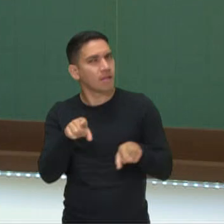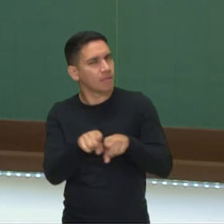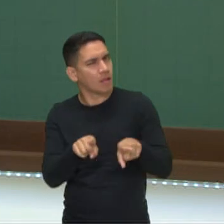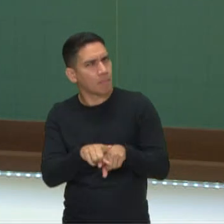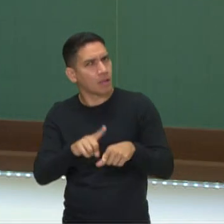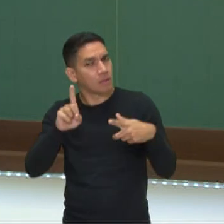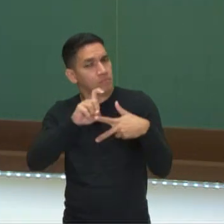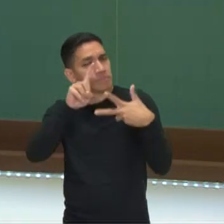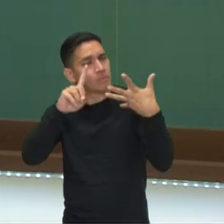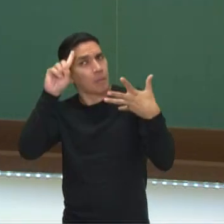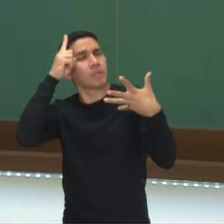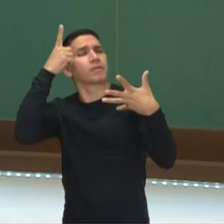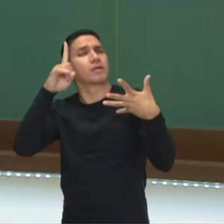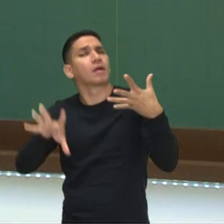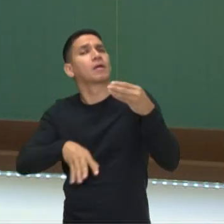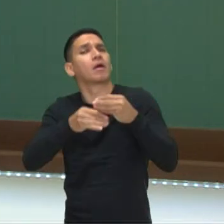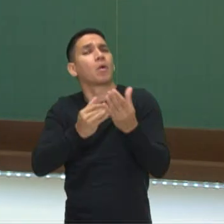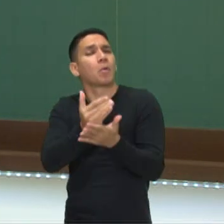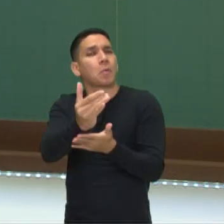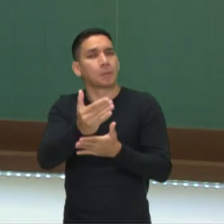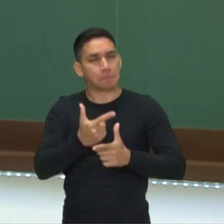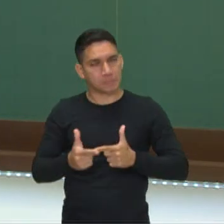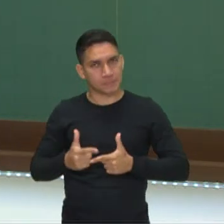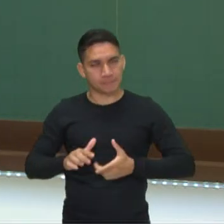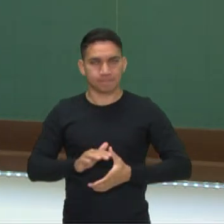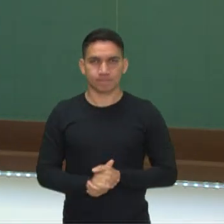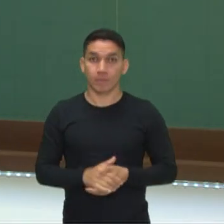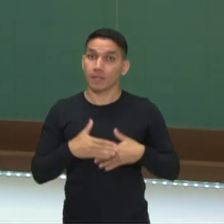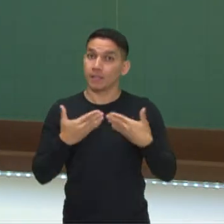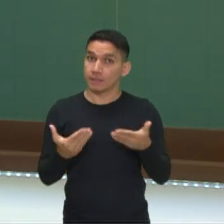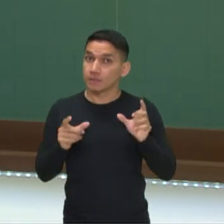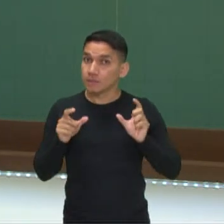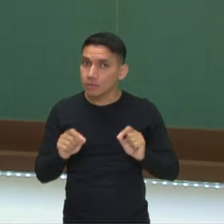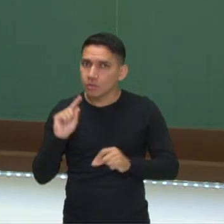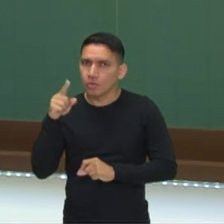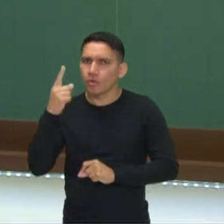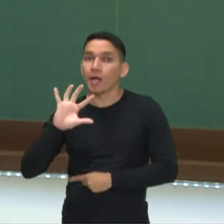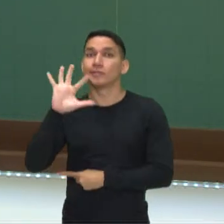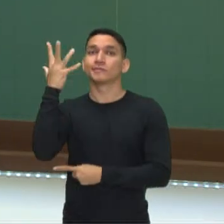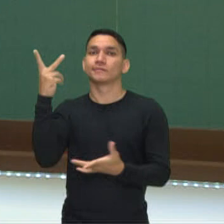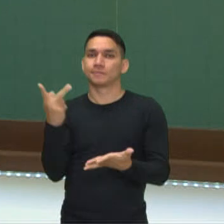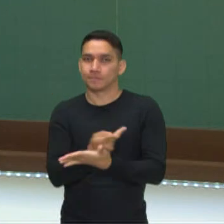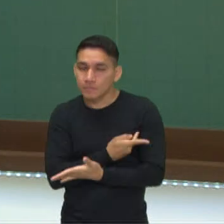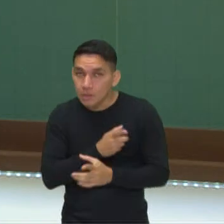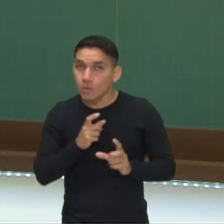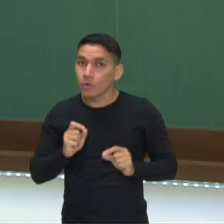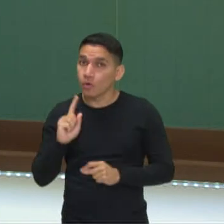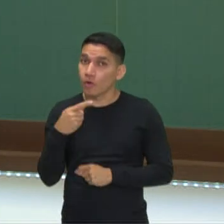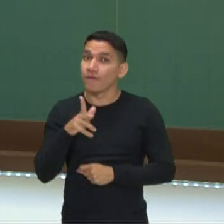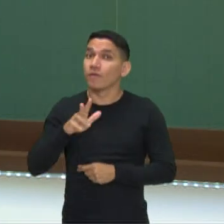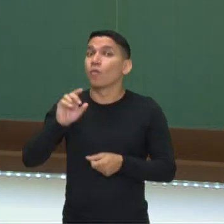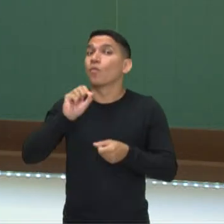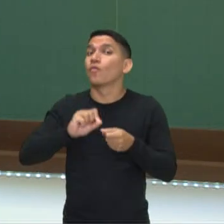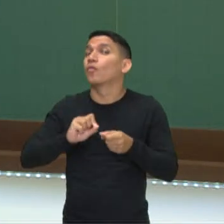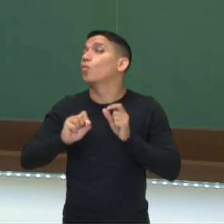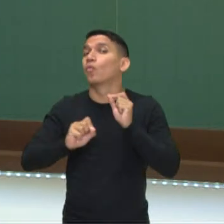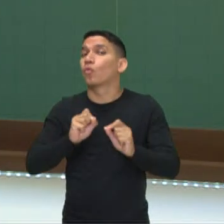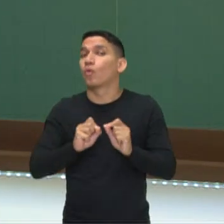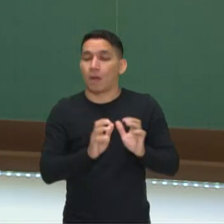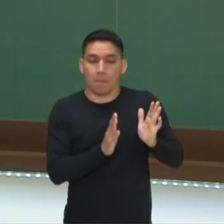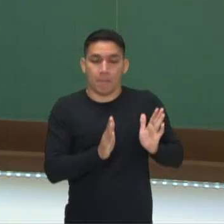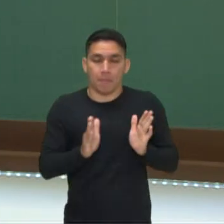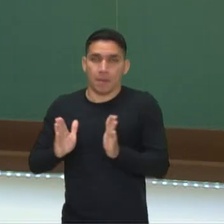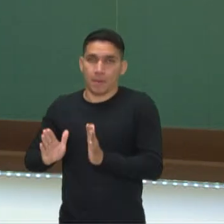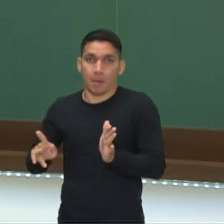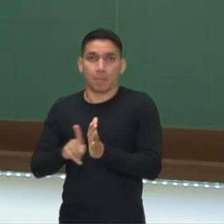uma hipótese a partir desse problema? Para isso, para a gente poder resolver, nós vamos então utilizar algumas etapas do